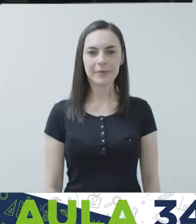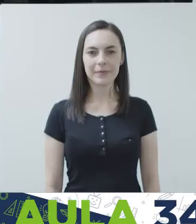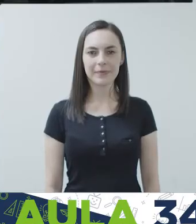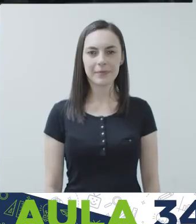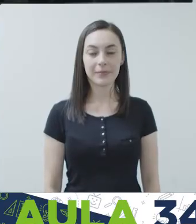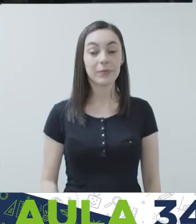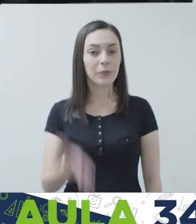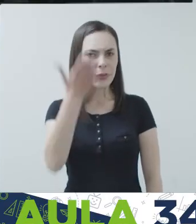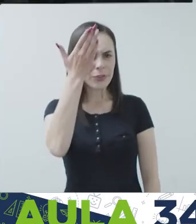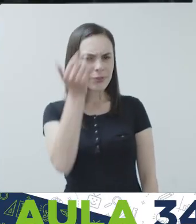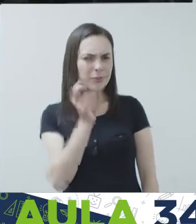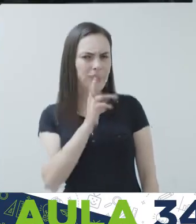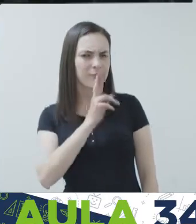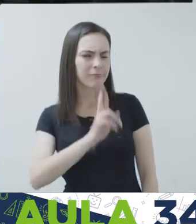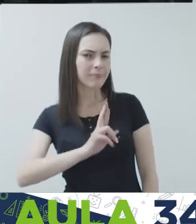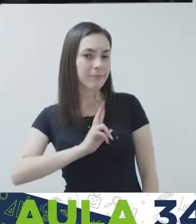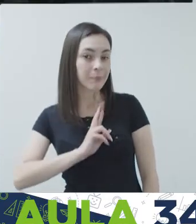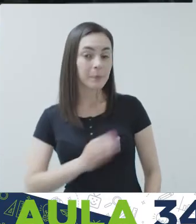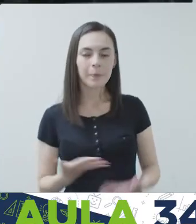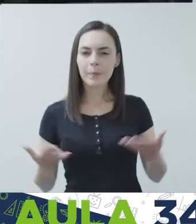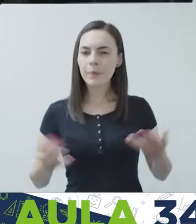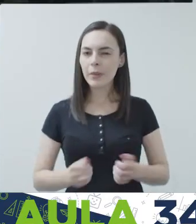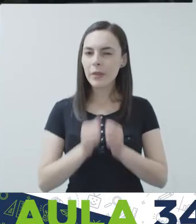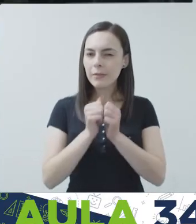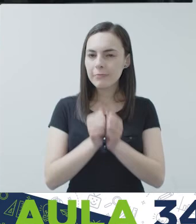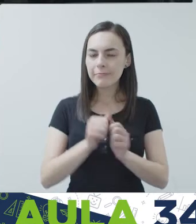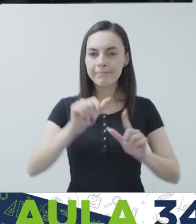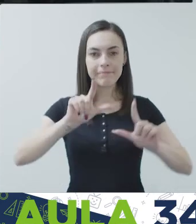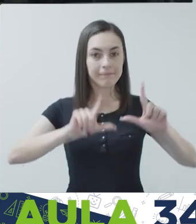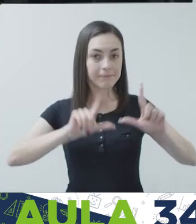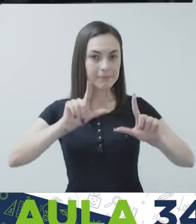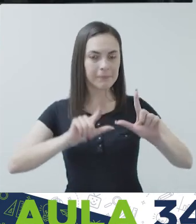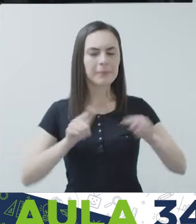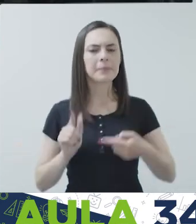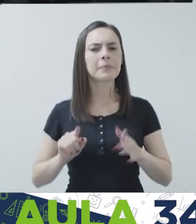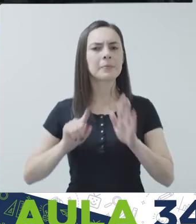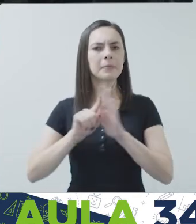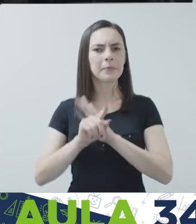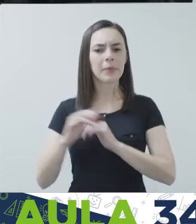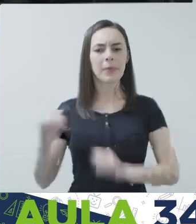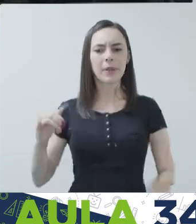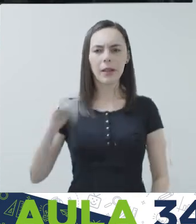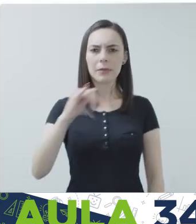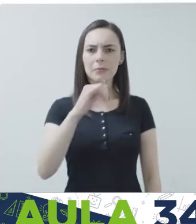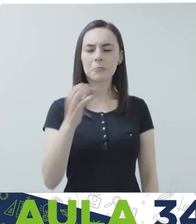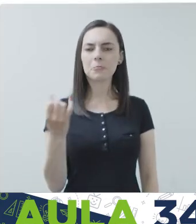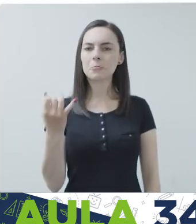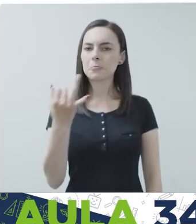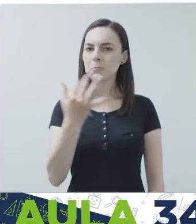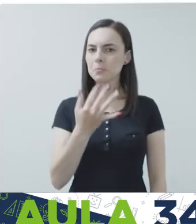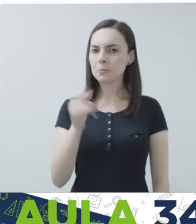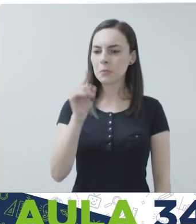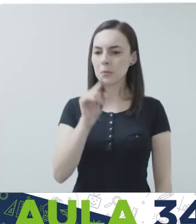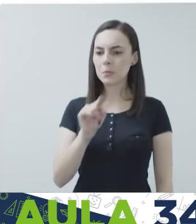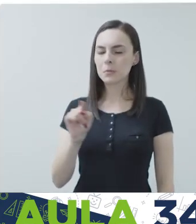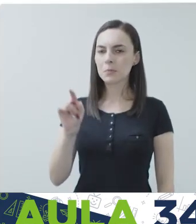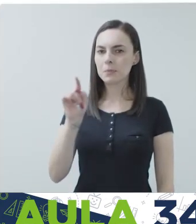Já sabe me dizer? Vamos juntos fazer então na tela? Quantos aviões nós vamos contornar? Vamos lá?